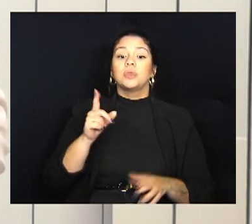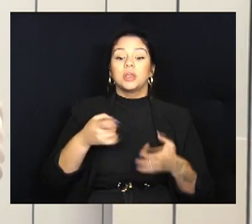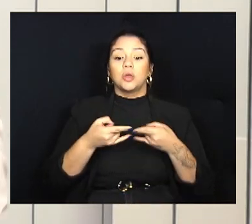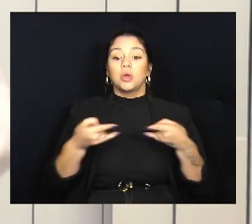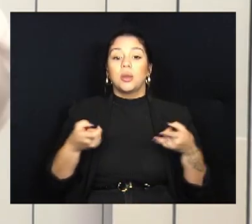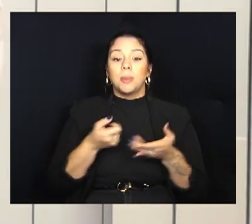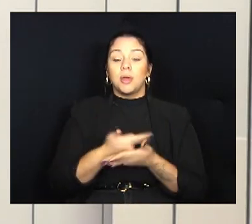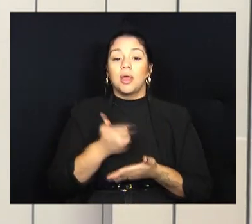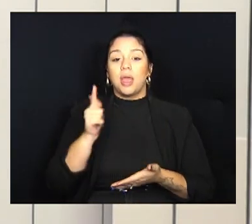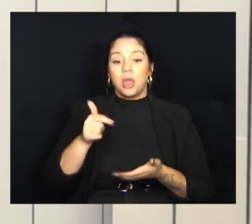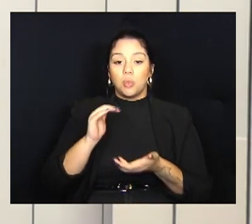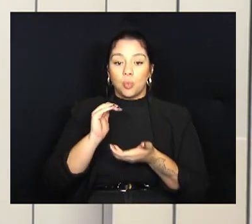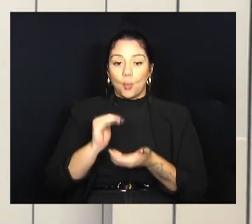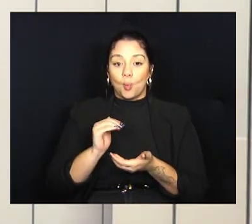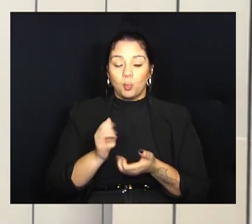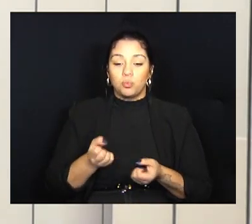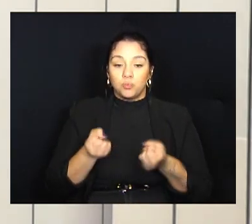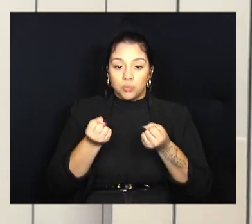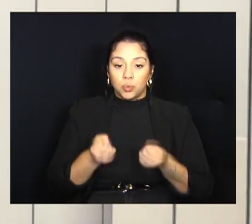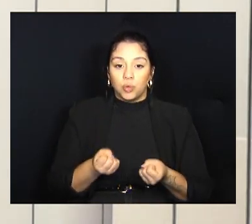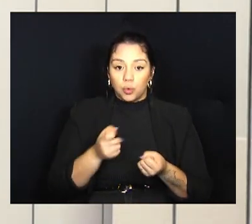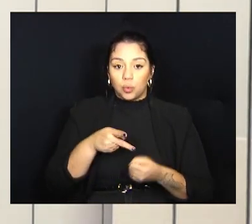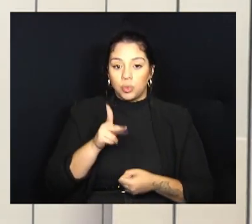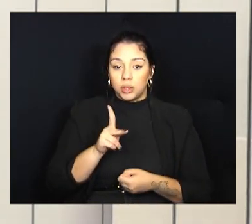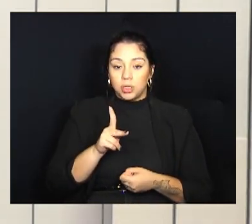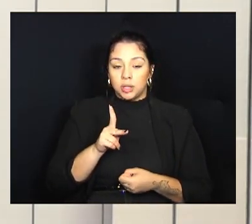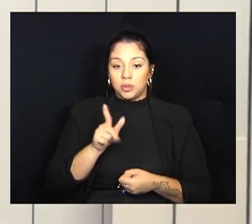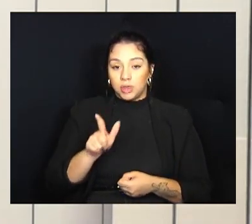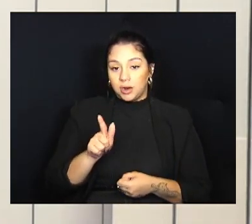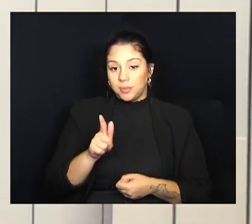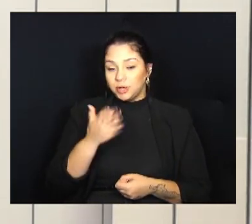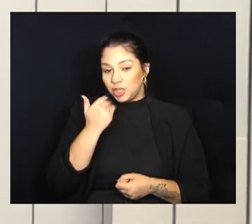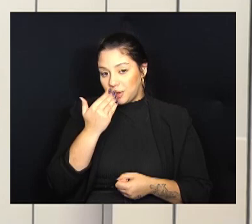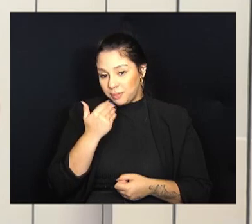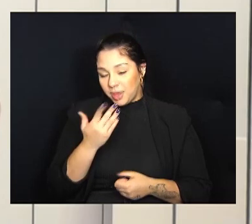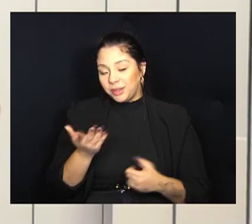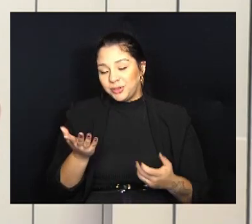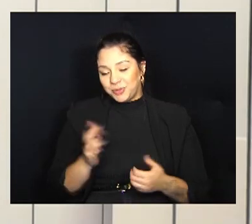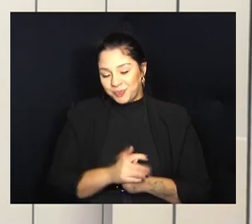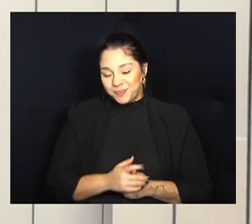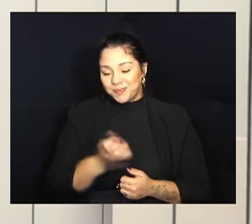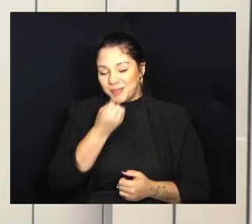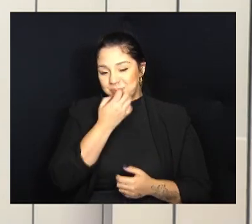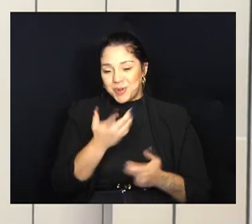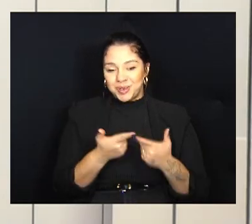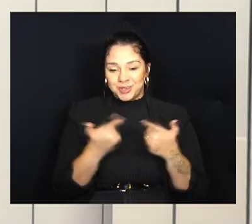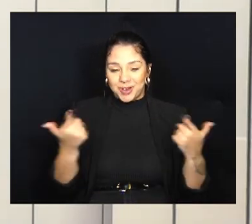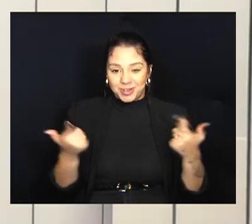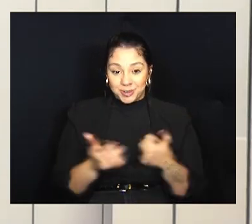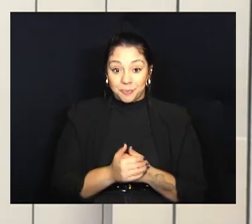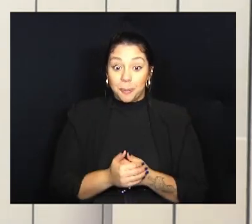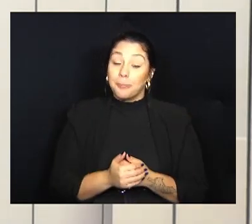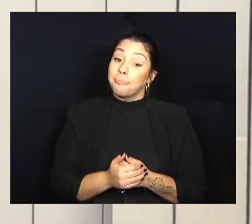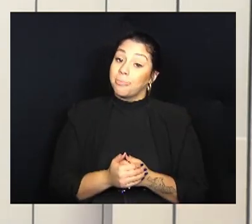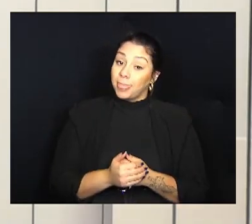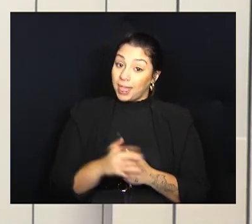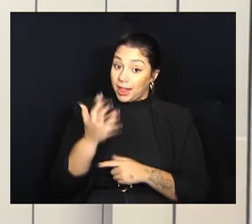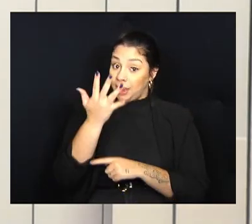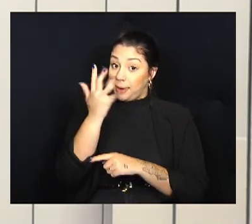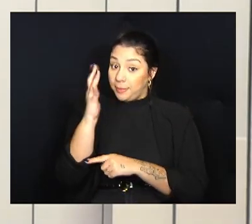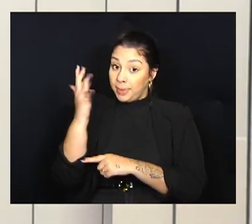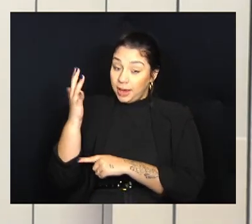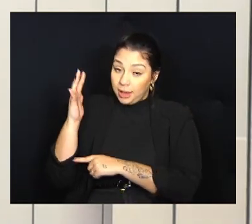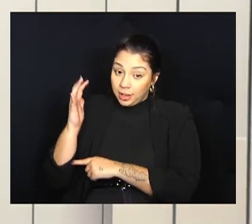não perecível. Boa sorte desde já. Meio-dia mais 42 minutos, a Mata Santa Genebra é